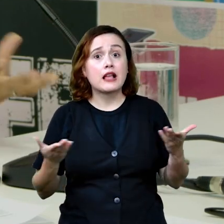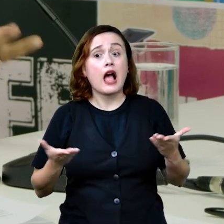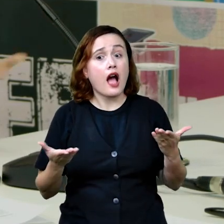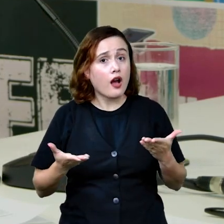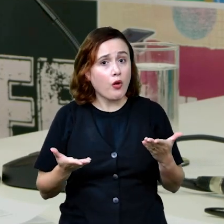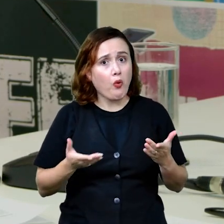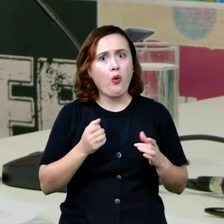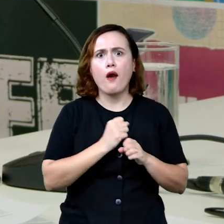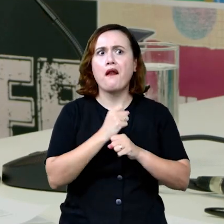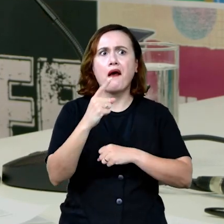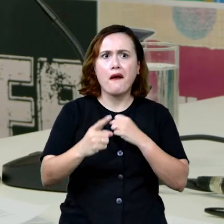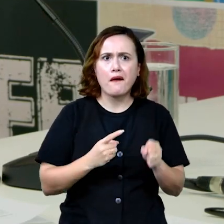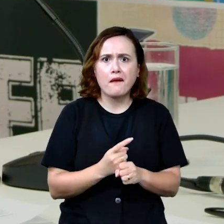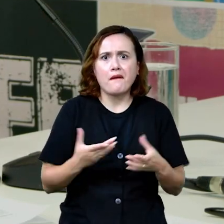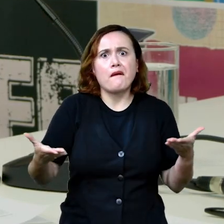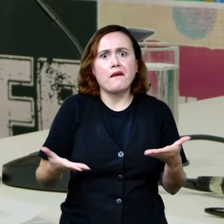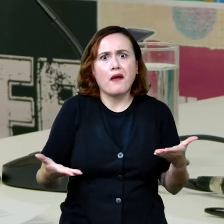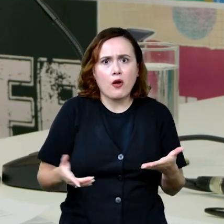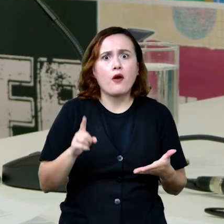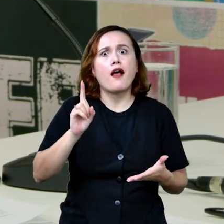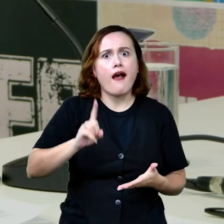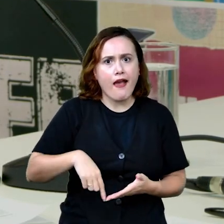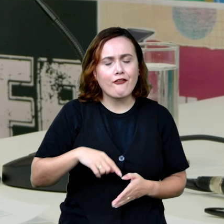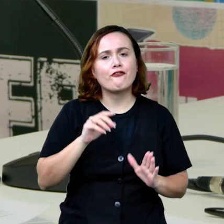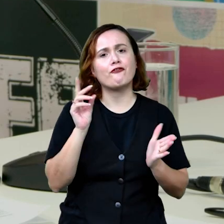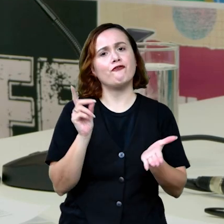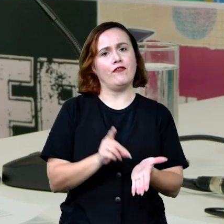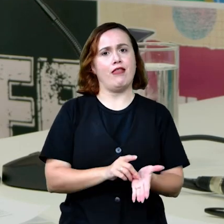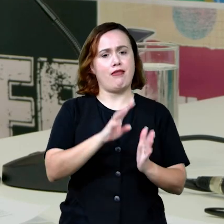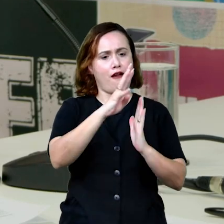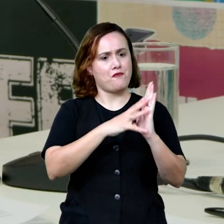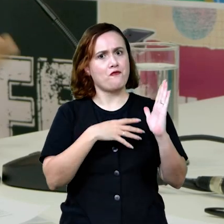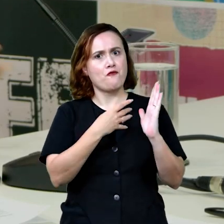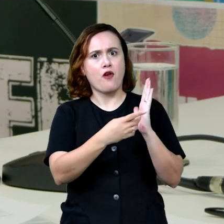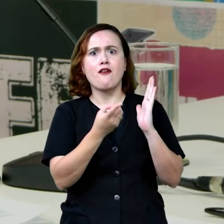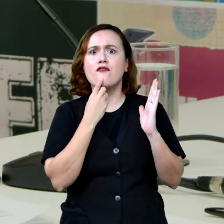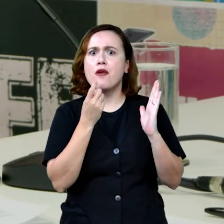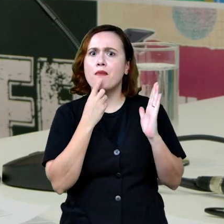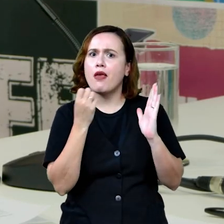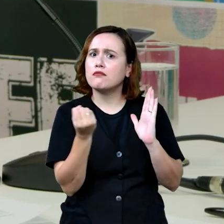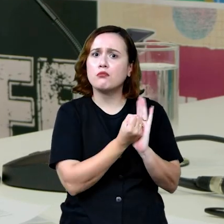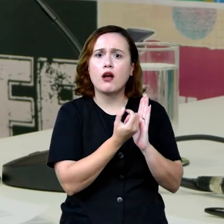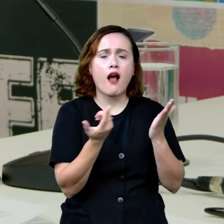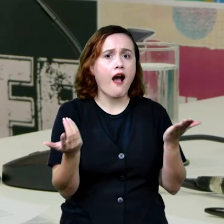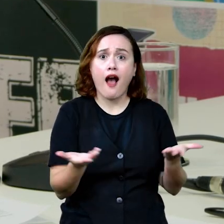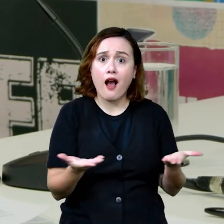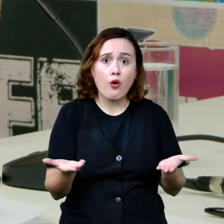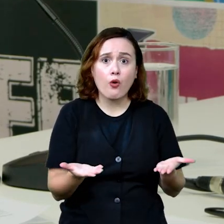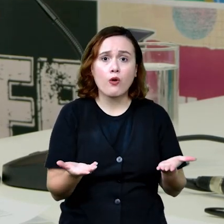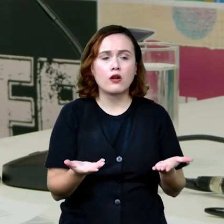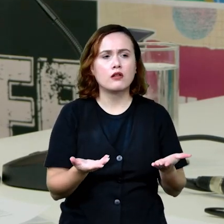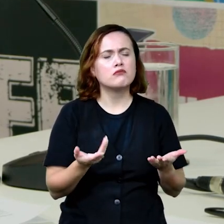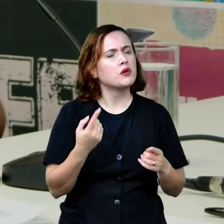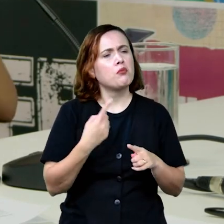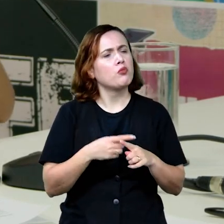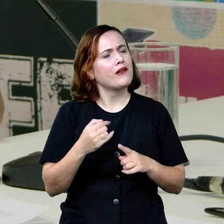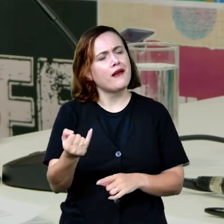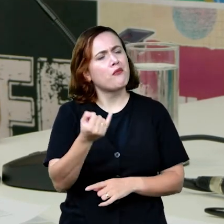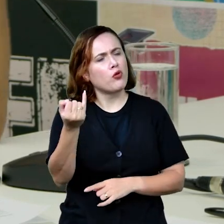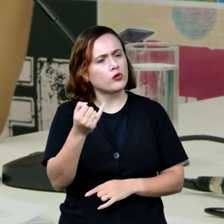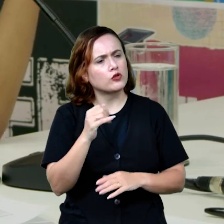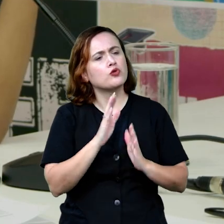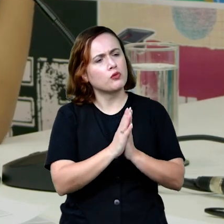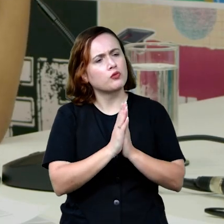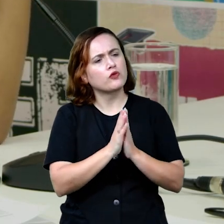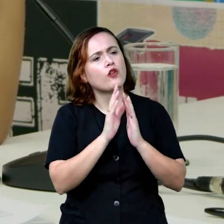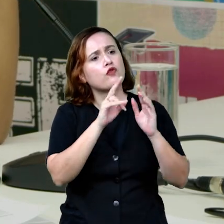Mas só esse ano a data virou um feriado nacional. Você poderia falar para a gente qual a importância de ter esse dia como feriado nacional e o